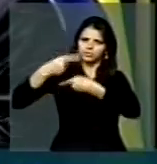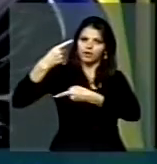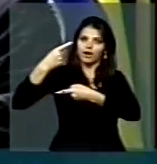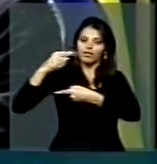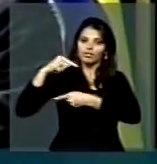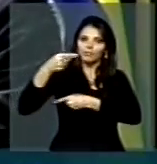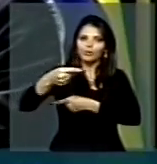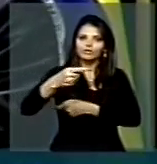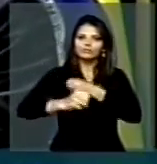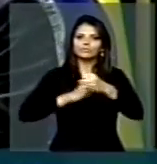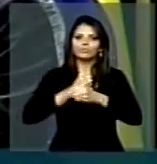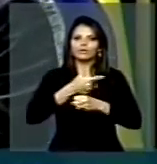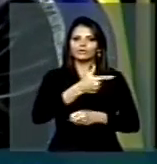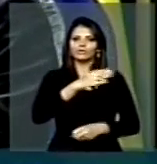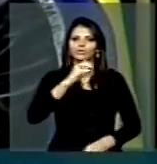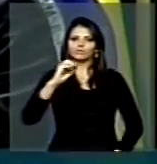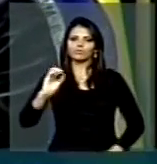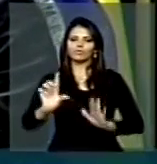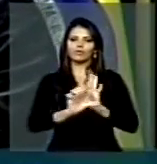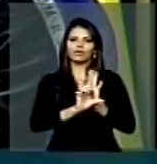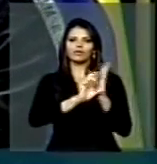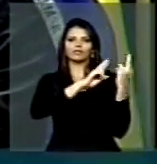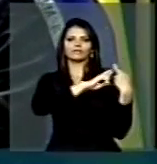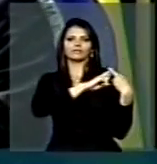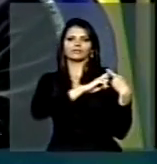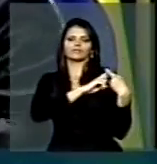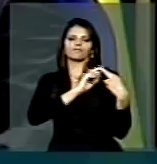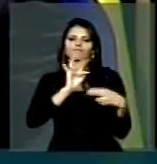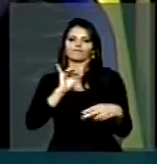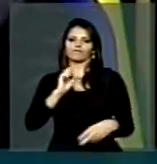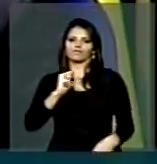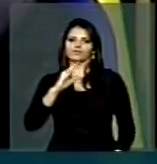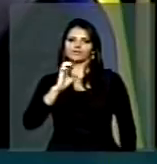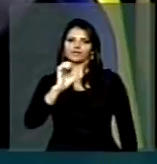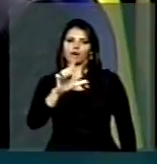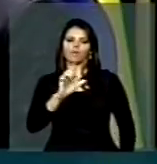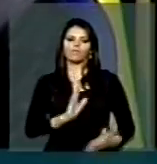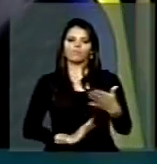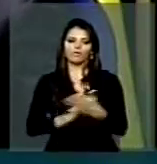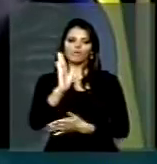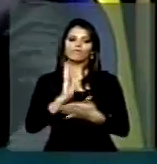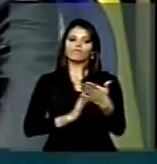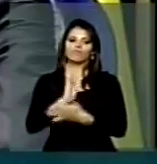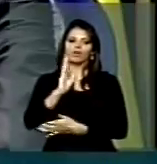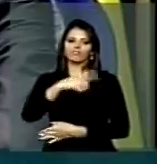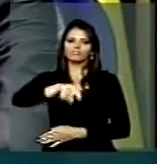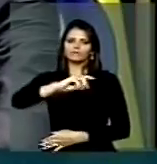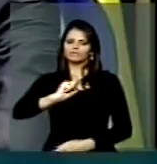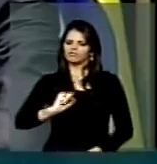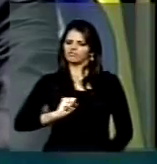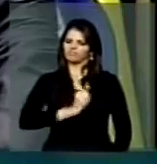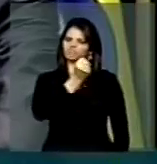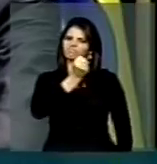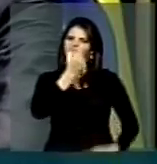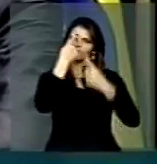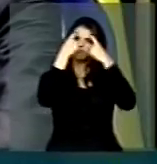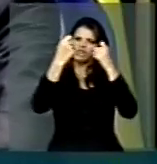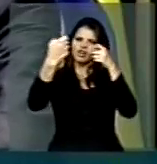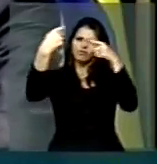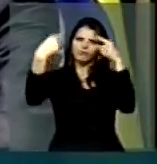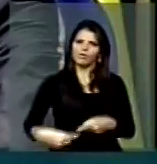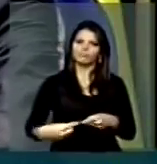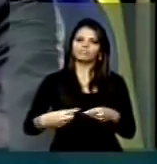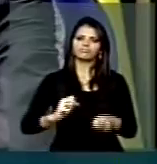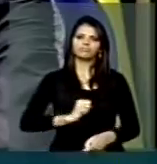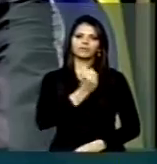depois, em 2000, com a edição da Lei de Responsabilidade Fiscal, aprovada apesar da raivosa e violenta